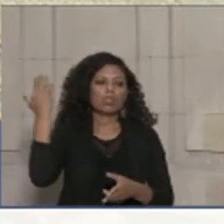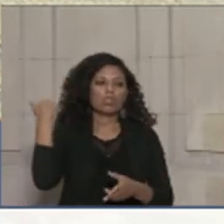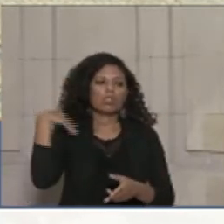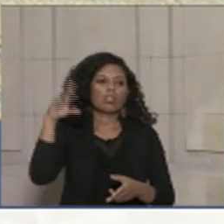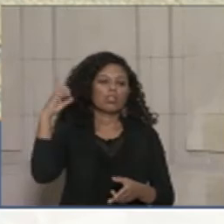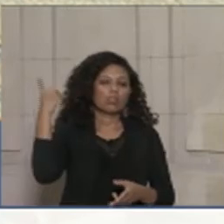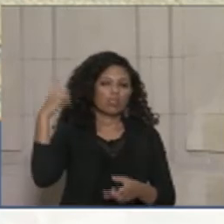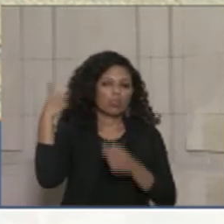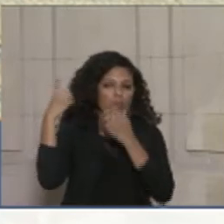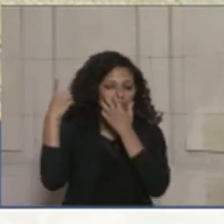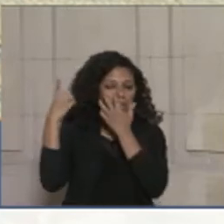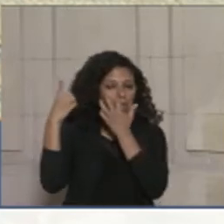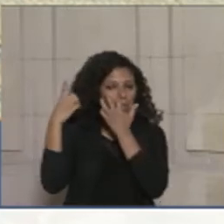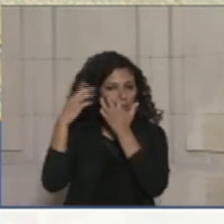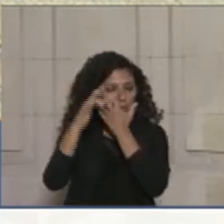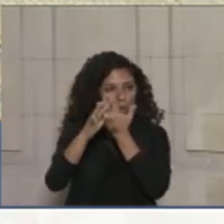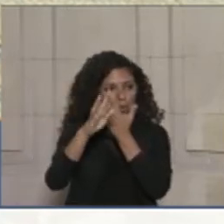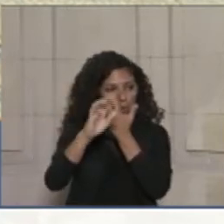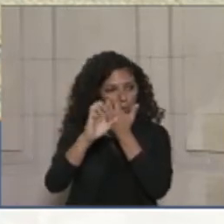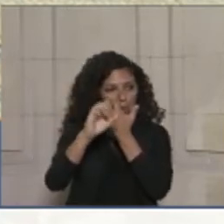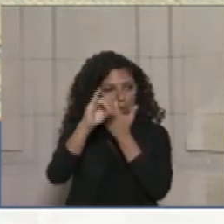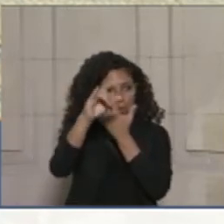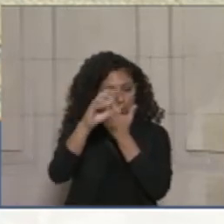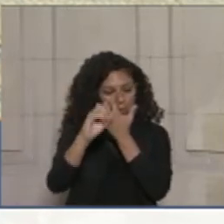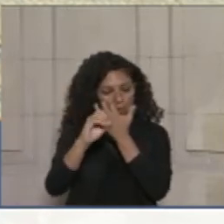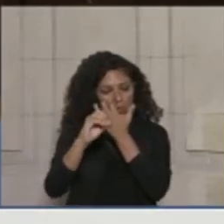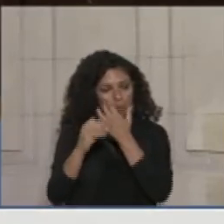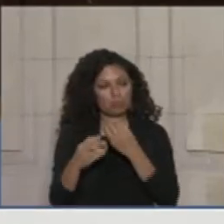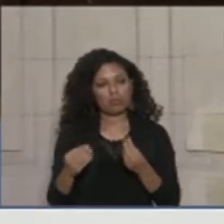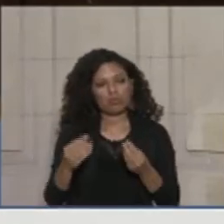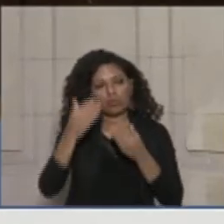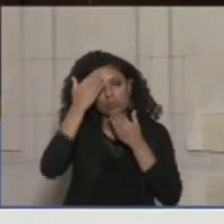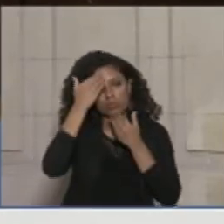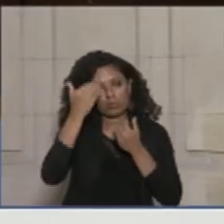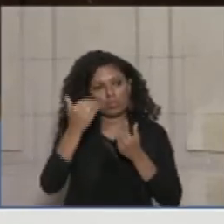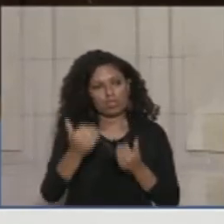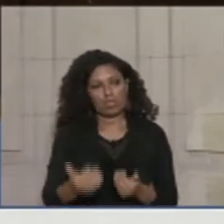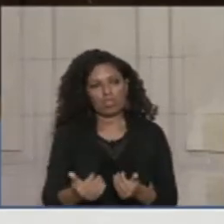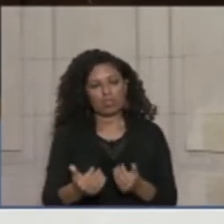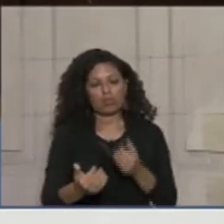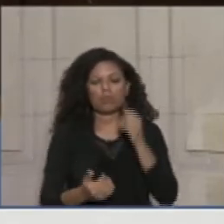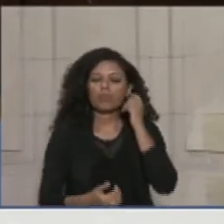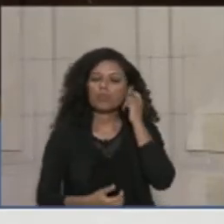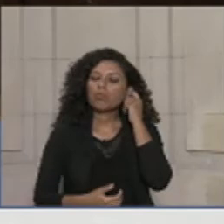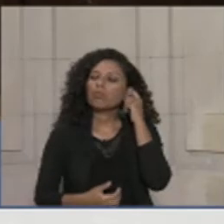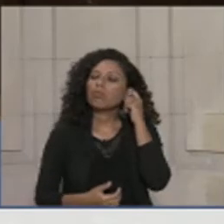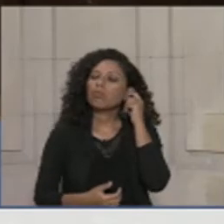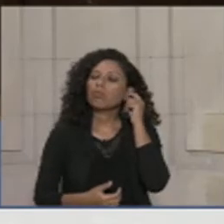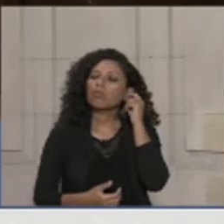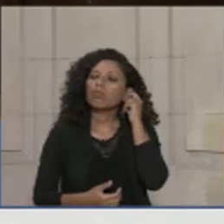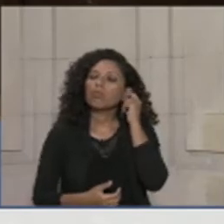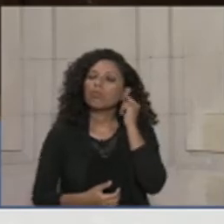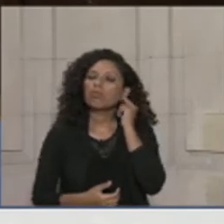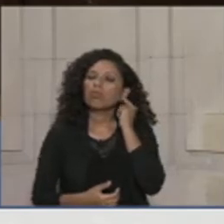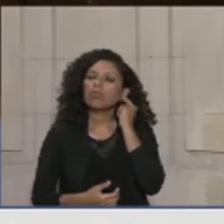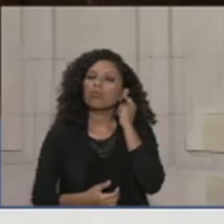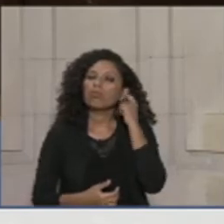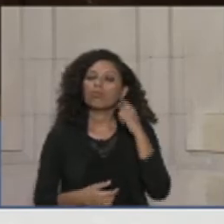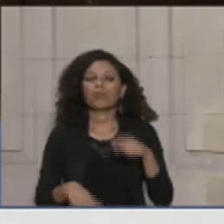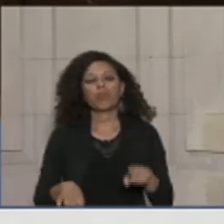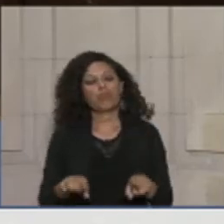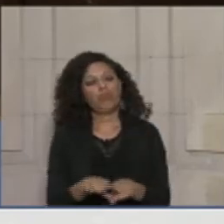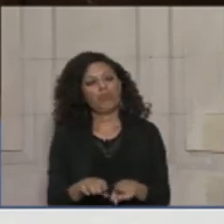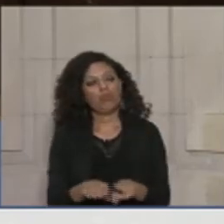estadual e hoje federal, Marcelo Freixo. Obrigado, deputado. Bem salientado, senhor presidente, pelo deputado Chico Machado. Inclusive,